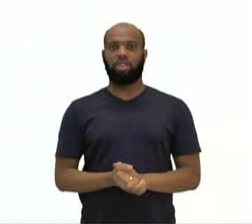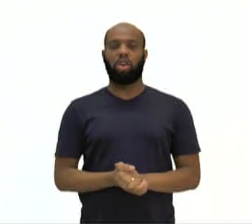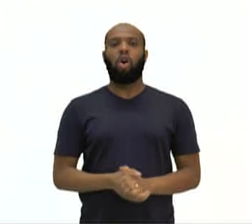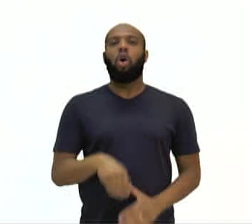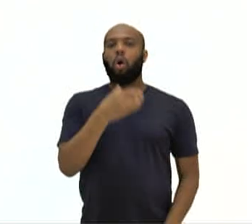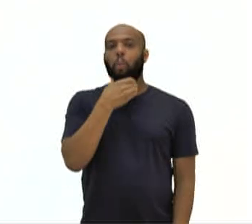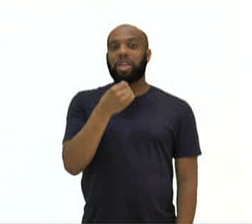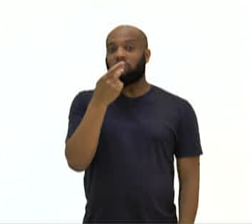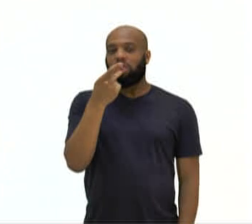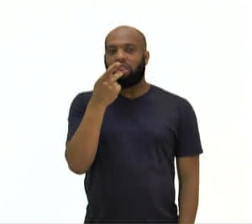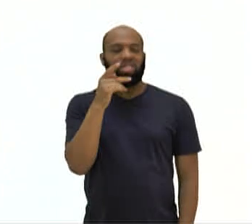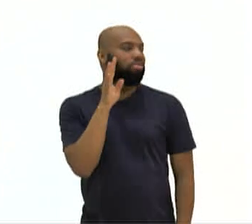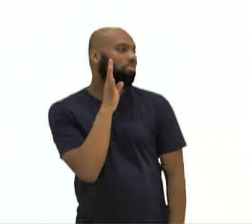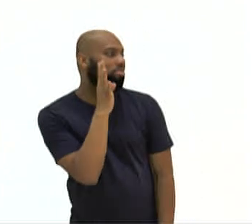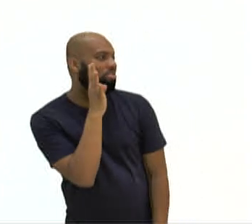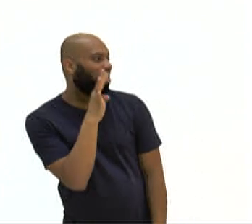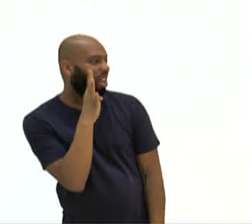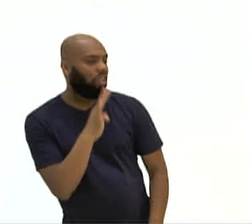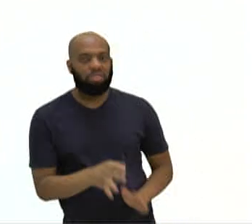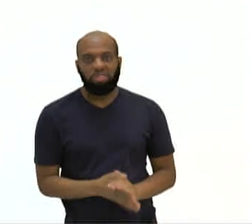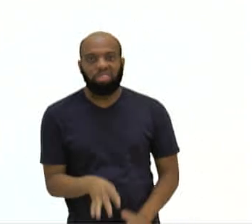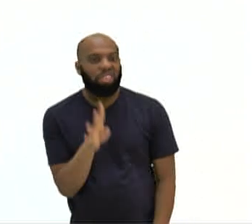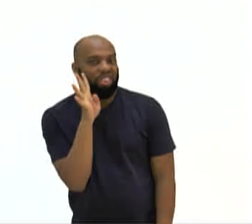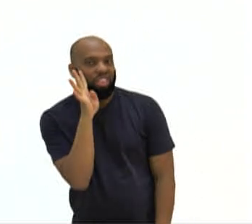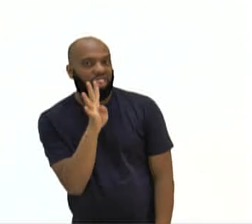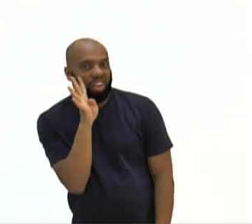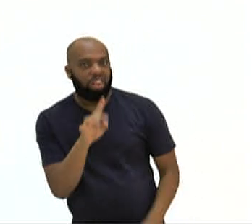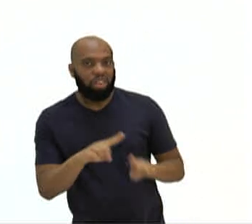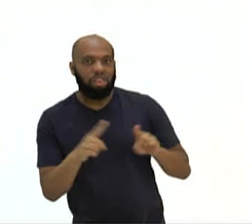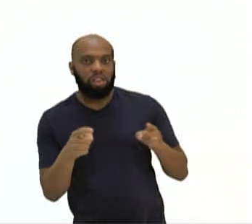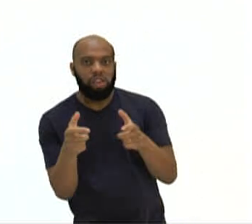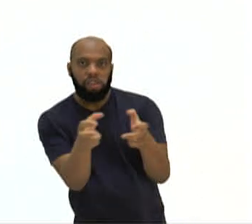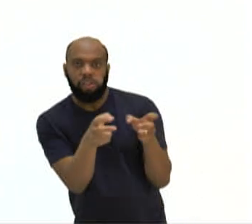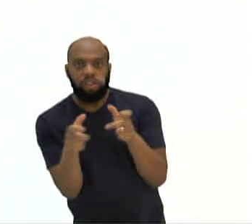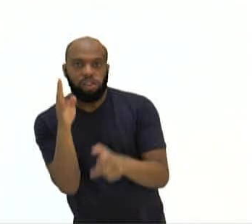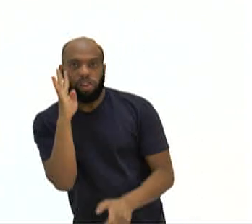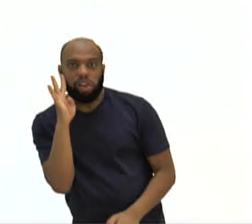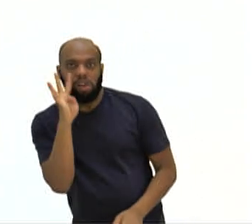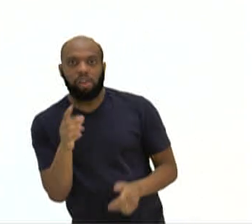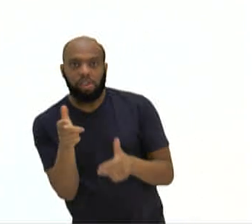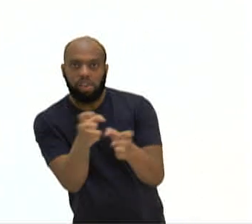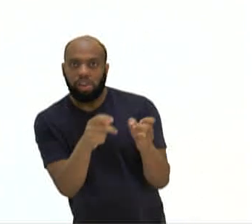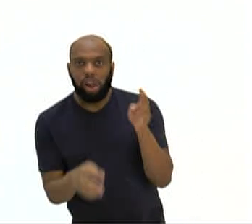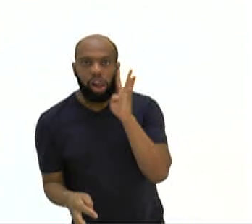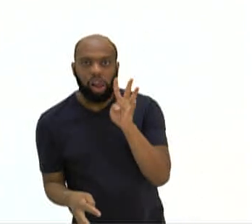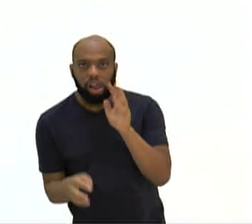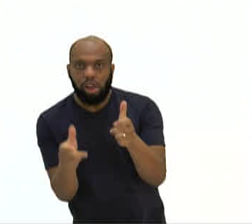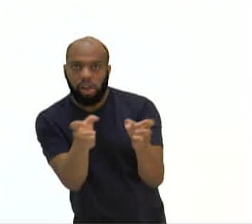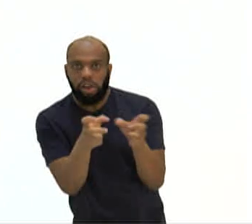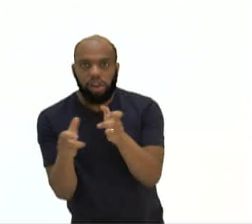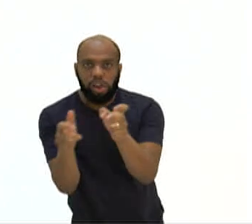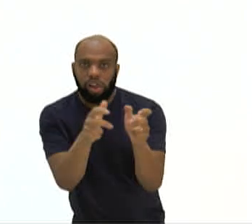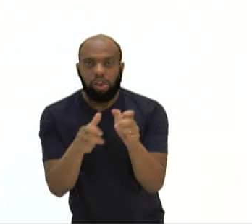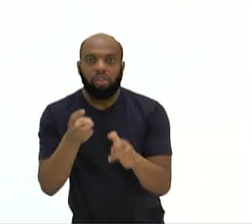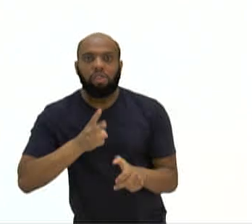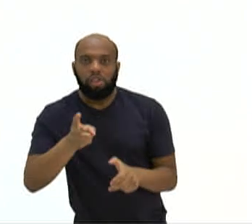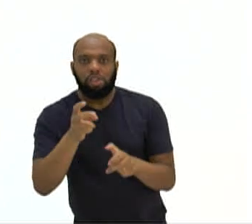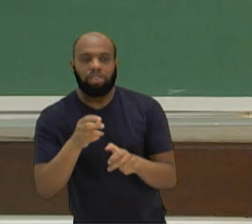garoto disse legal, mas não desviou os olhos da tela, isso quer dizer que ele